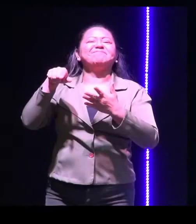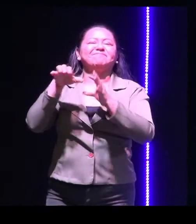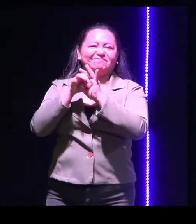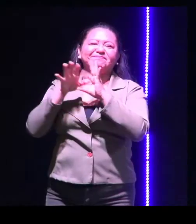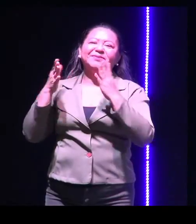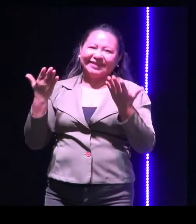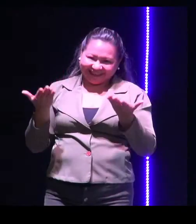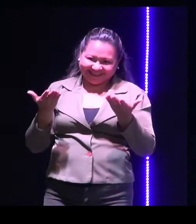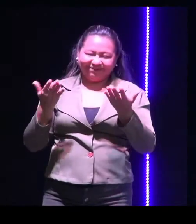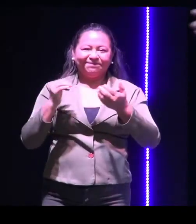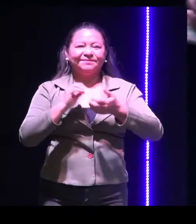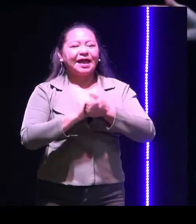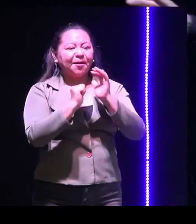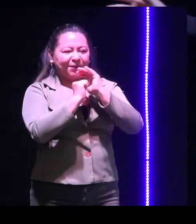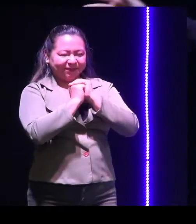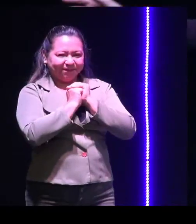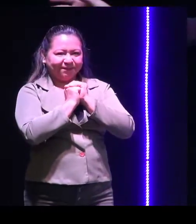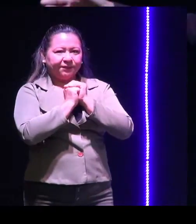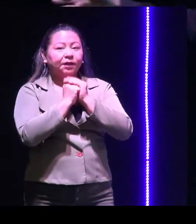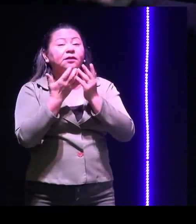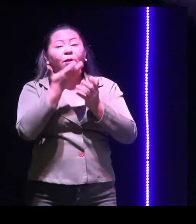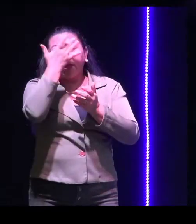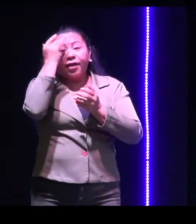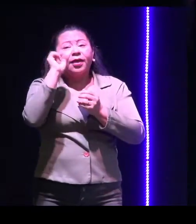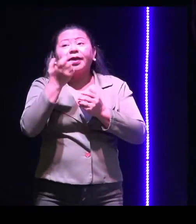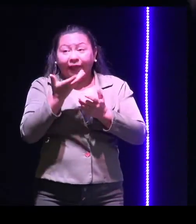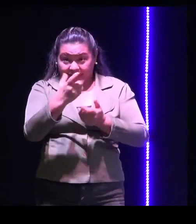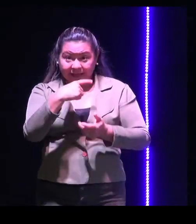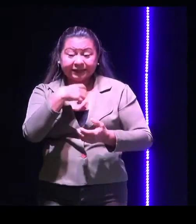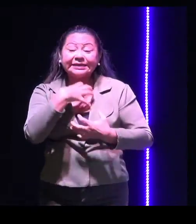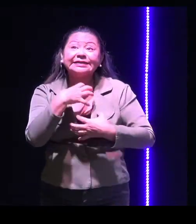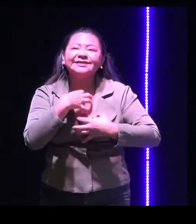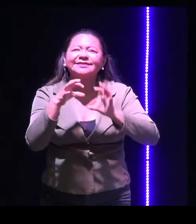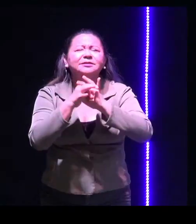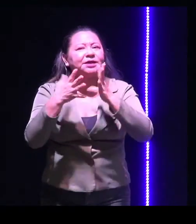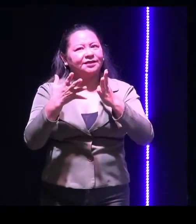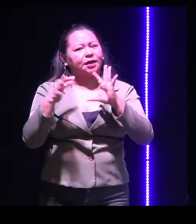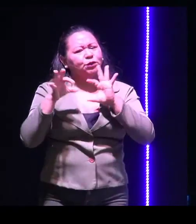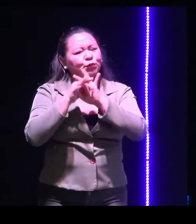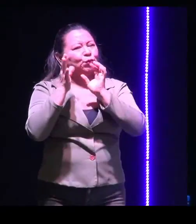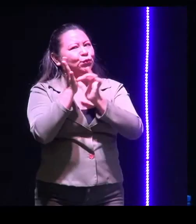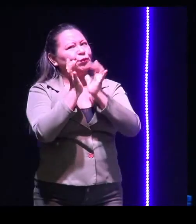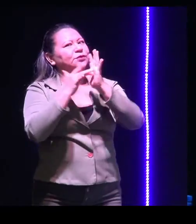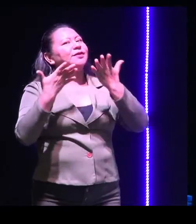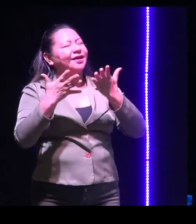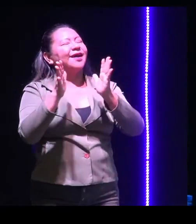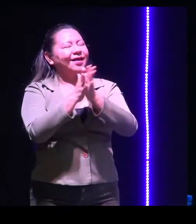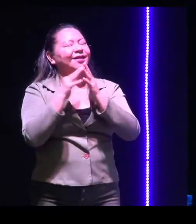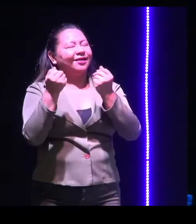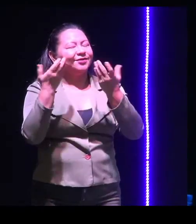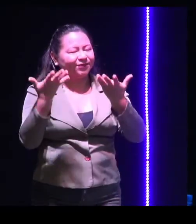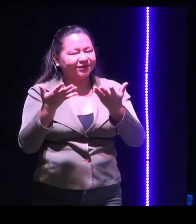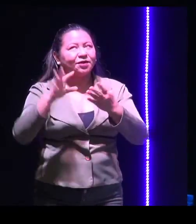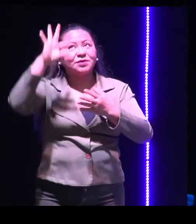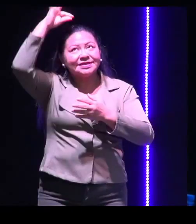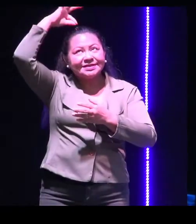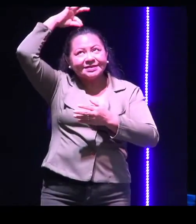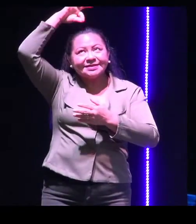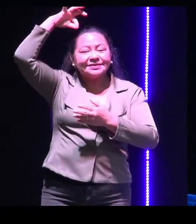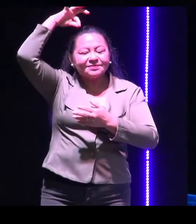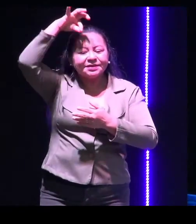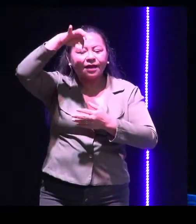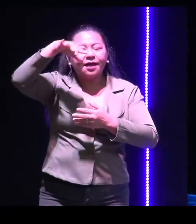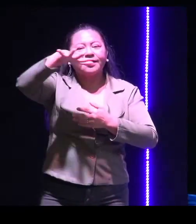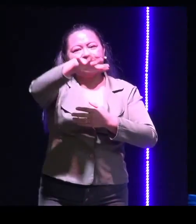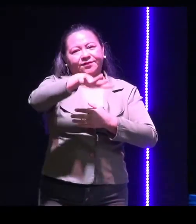a liberdade. Amém? Quem quer viver essa liberdade em Cristo Jesus? Aleluia. O Espírito de Deus está